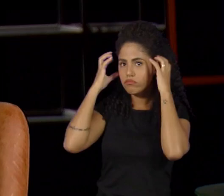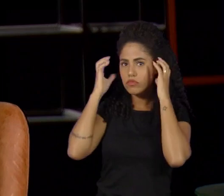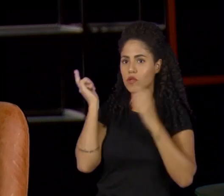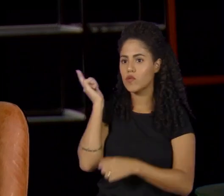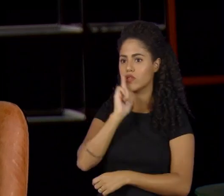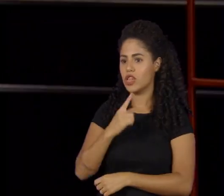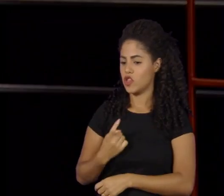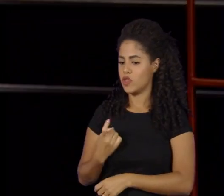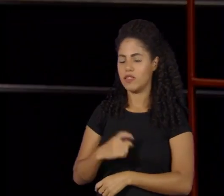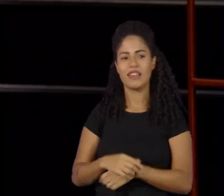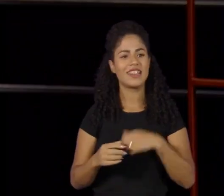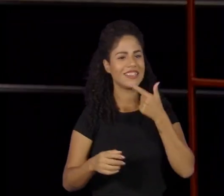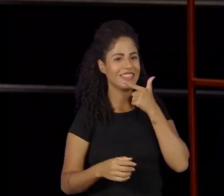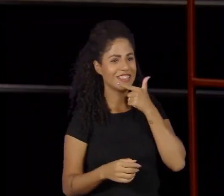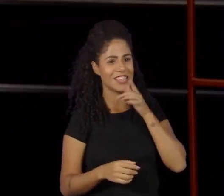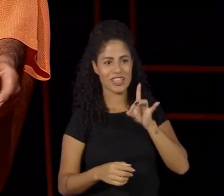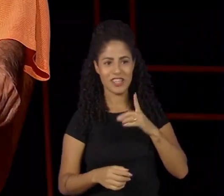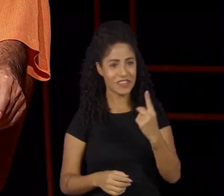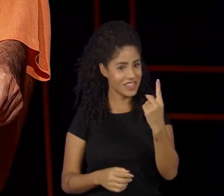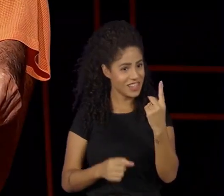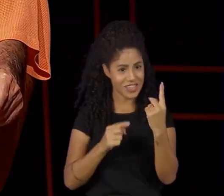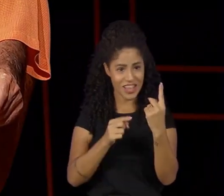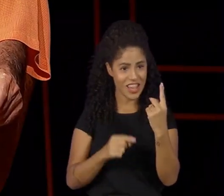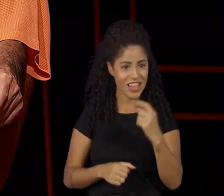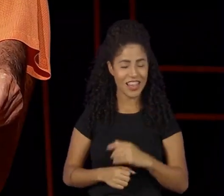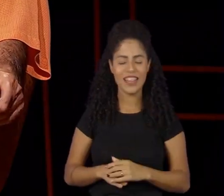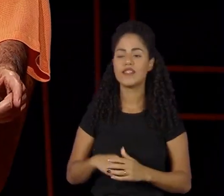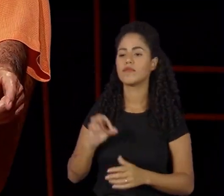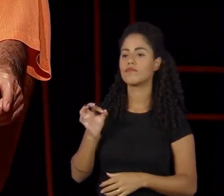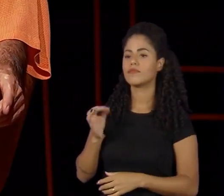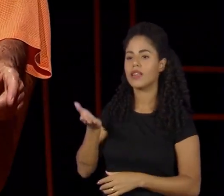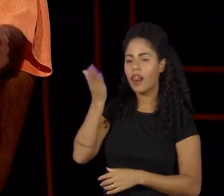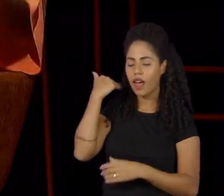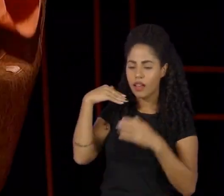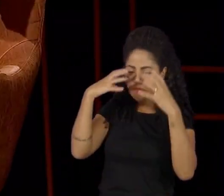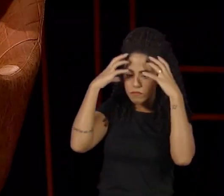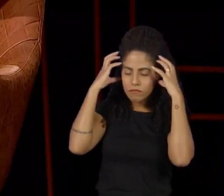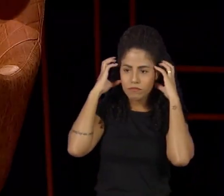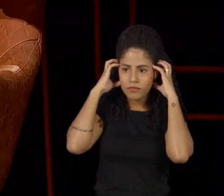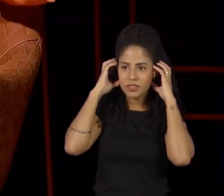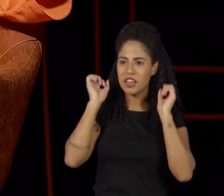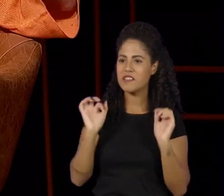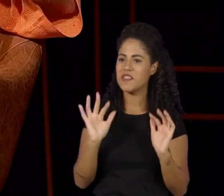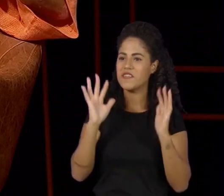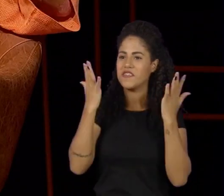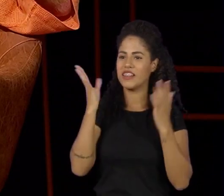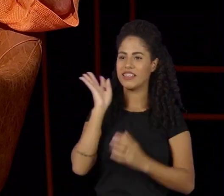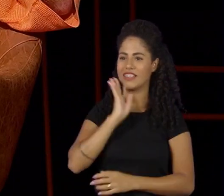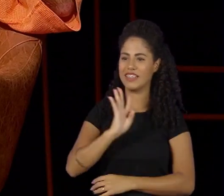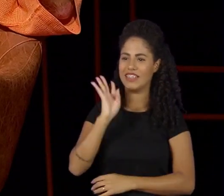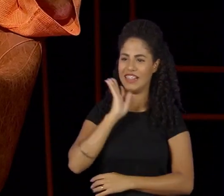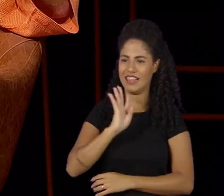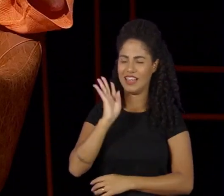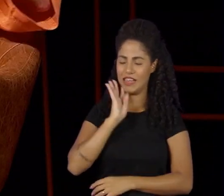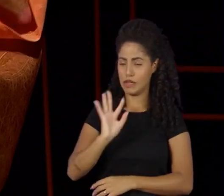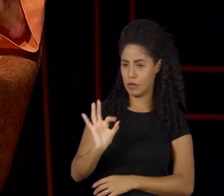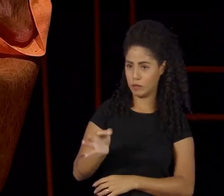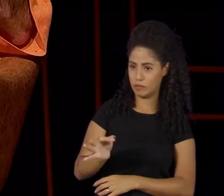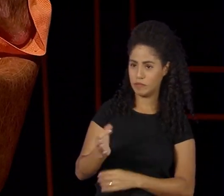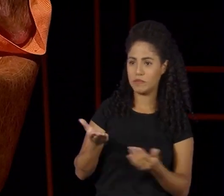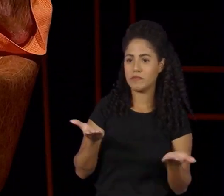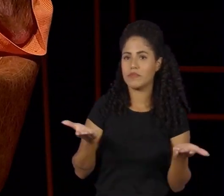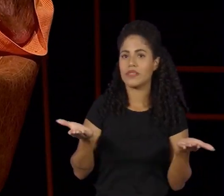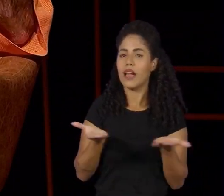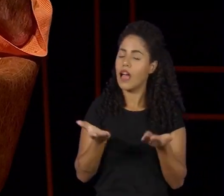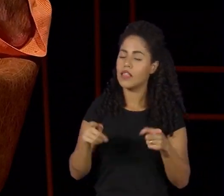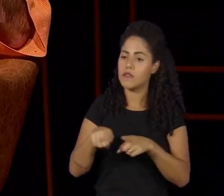Genial. Pelo menos naquela emissora, né? Mas não deixou de ser uma festa e tal. Eu fui,